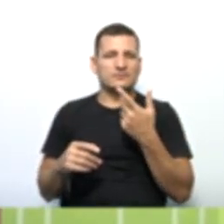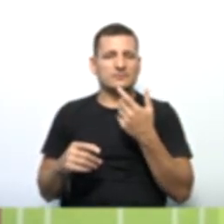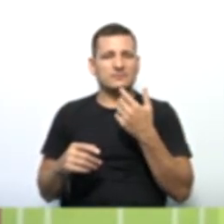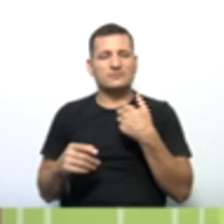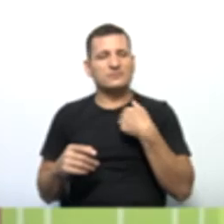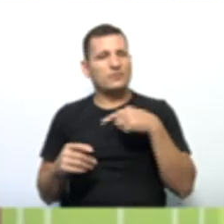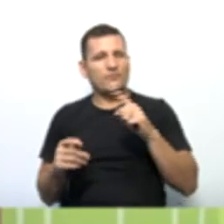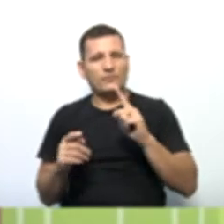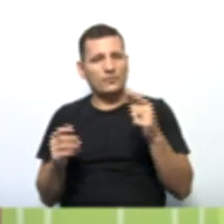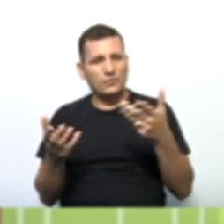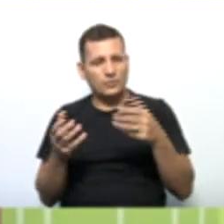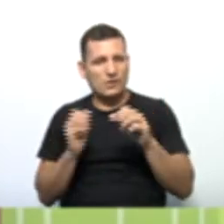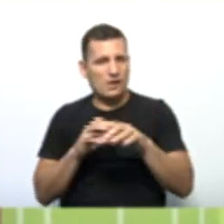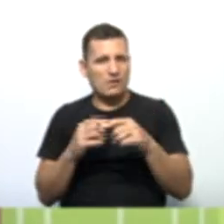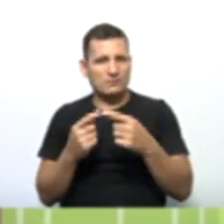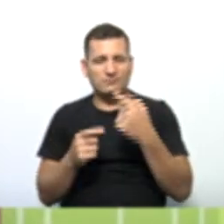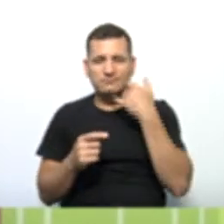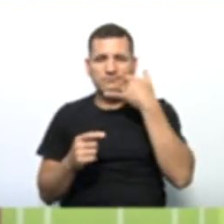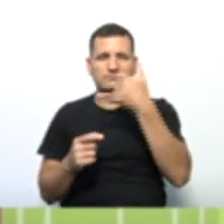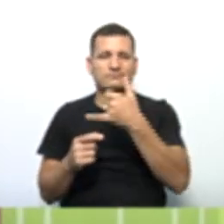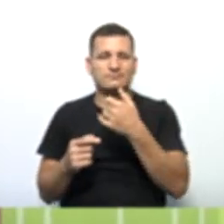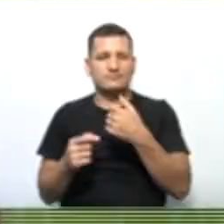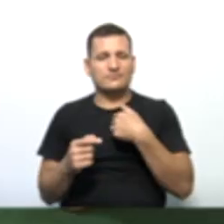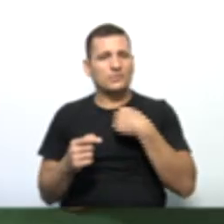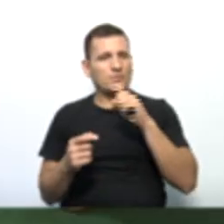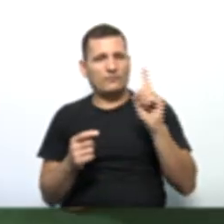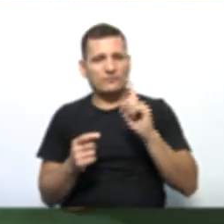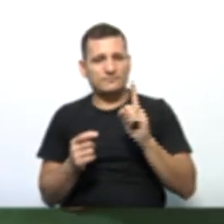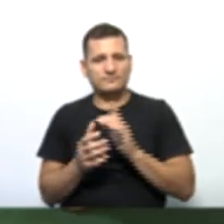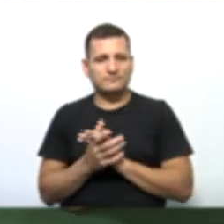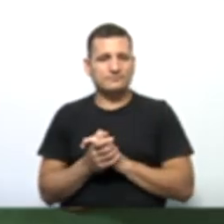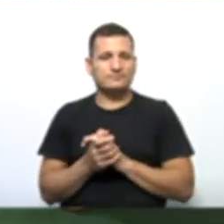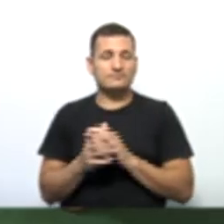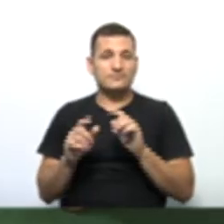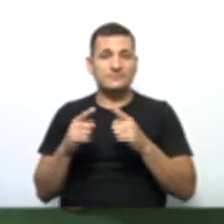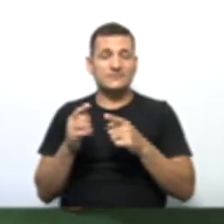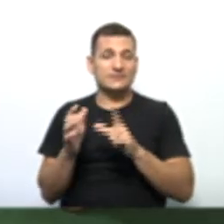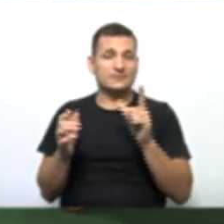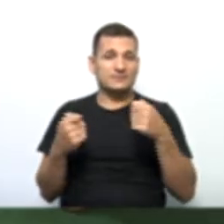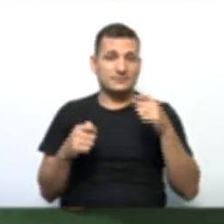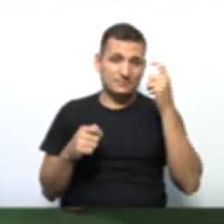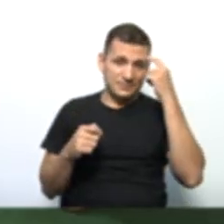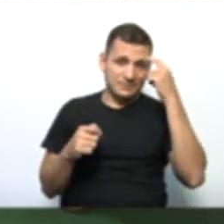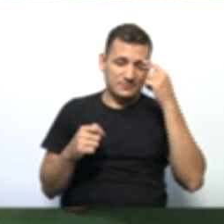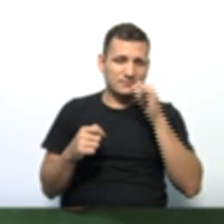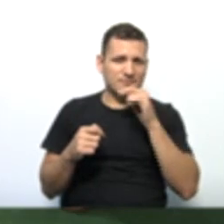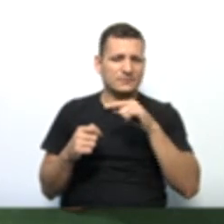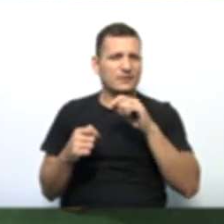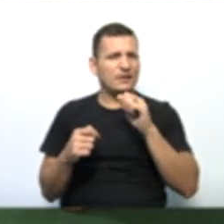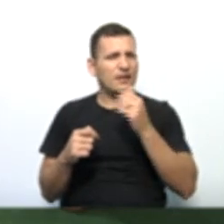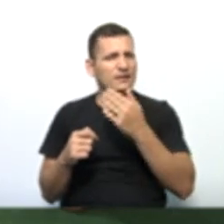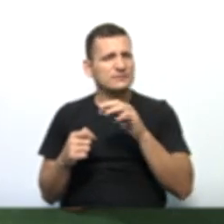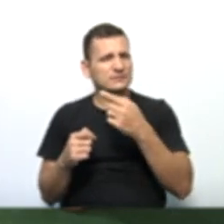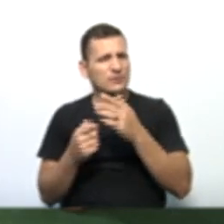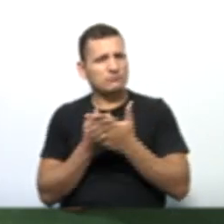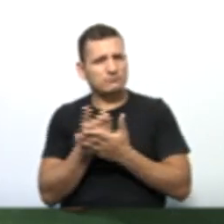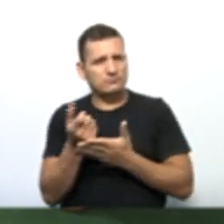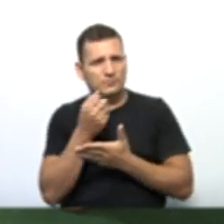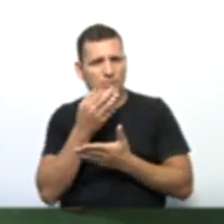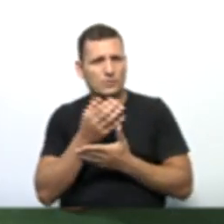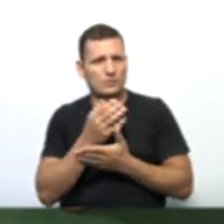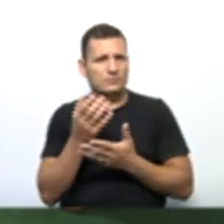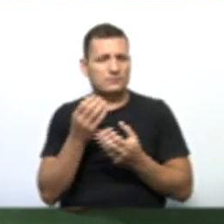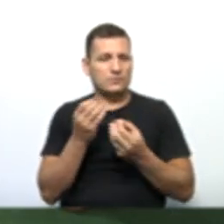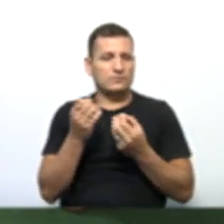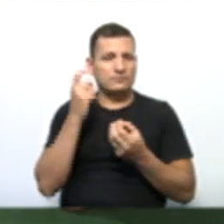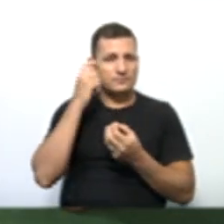mal, não ia vir para a aula hoje. Ia ligar para ele e dizer, professor, eu não vou. Só que antes eu preciso pensar, será que essa ação é boa? E eu vou pensar